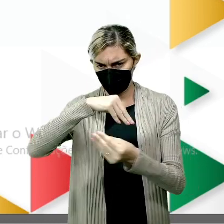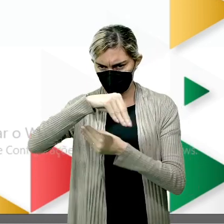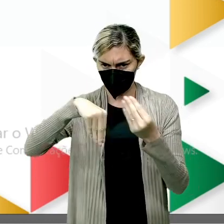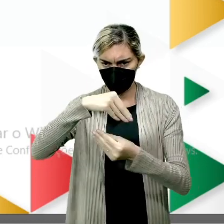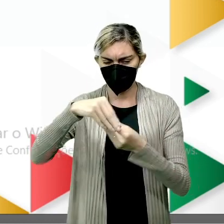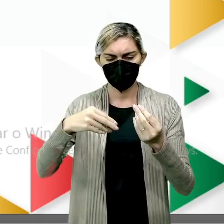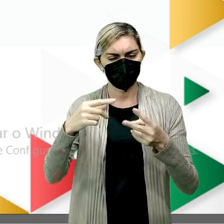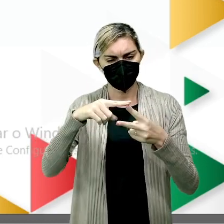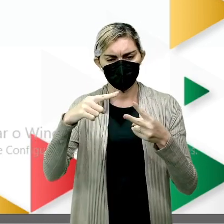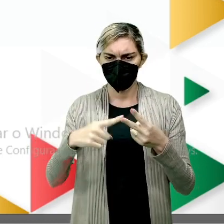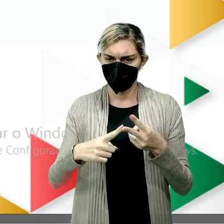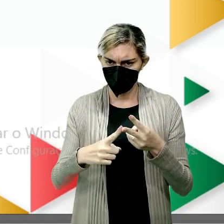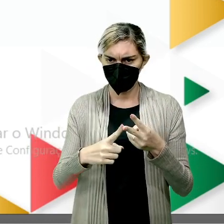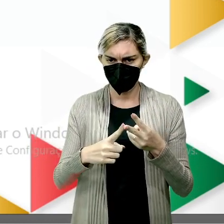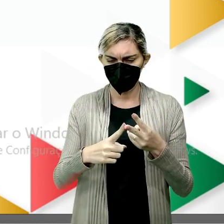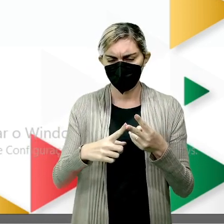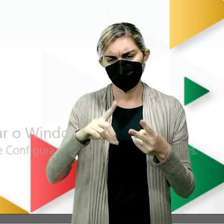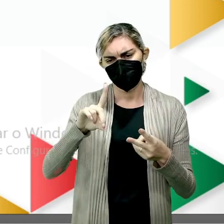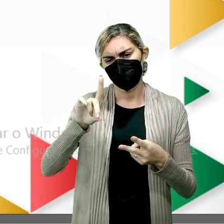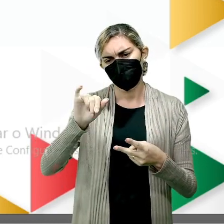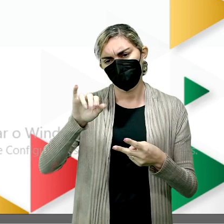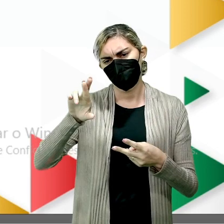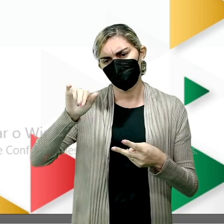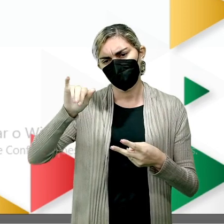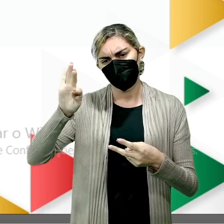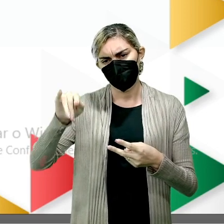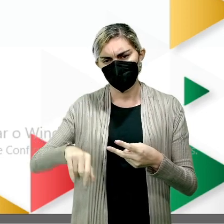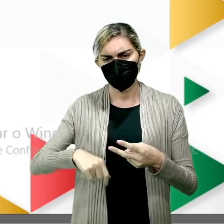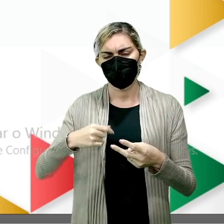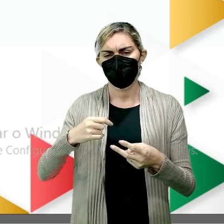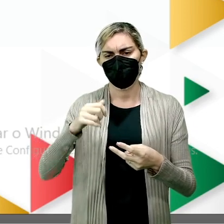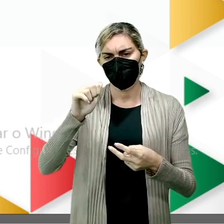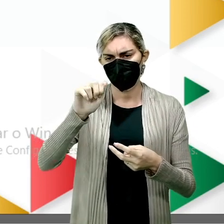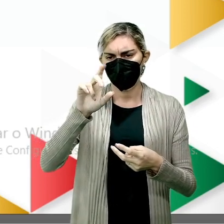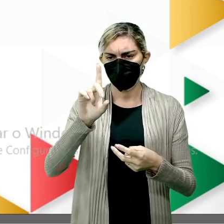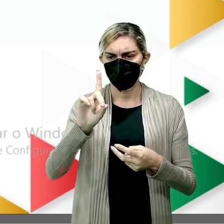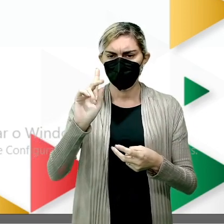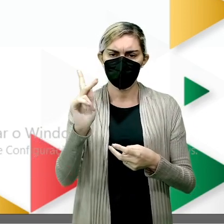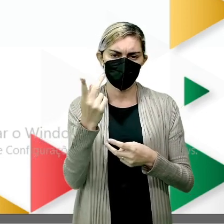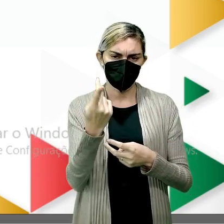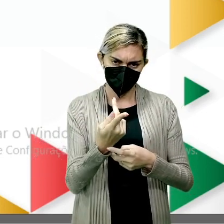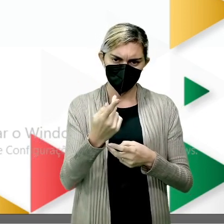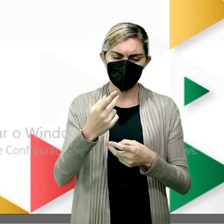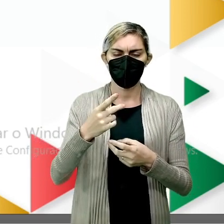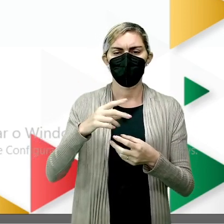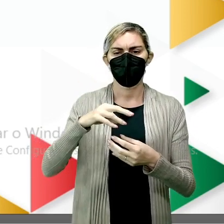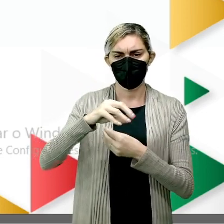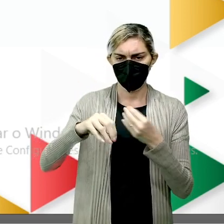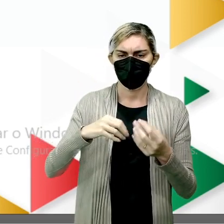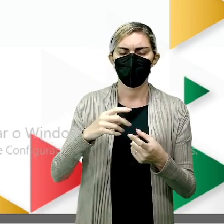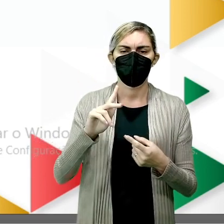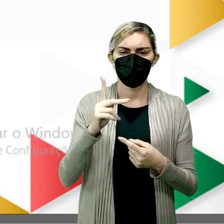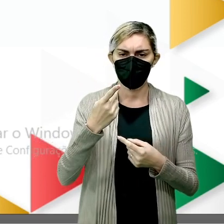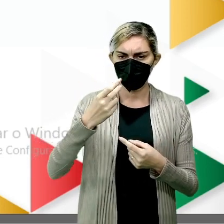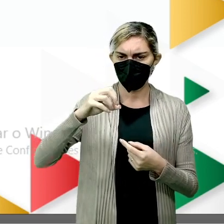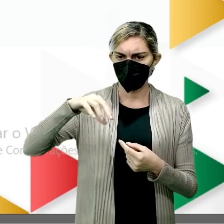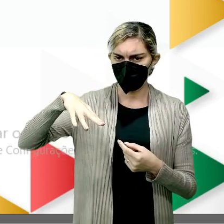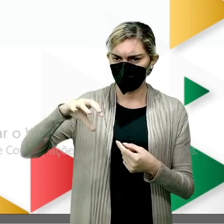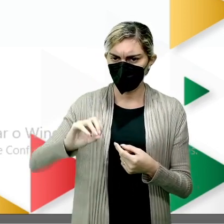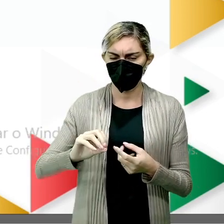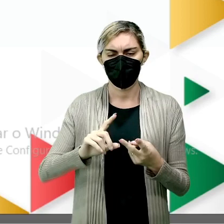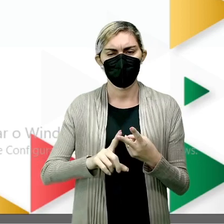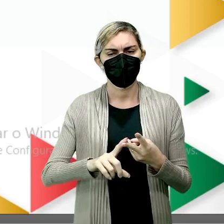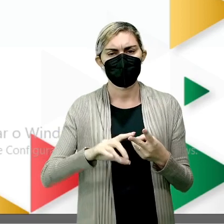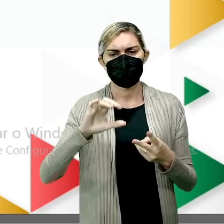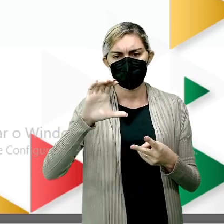hormônio antidiurético, que é o ADH. Agora, bora falar um pouco sobre a ocitocina, que vai